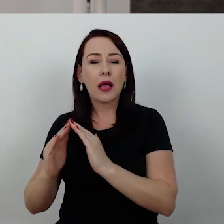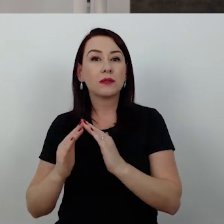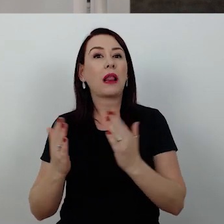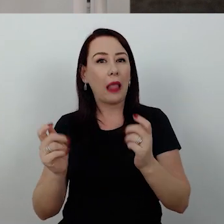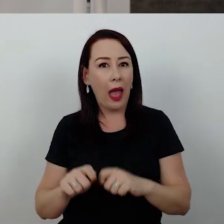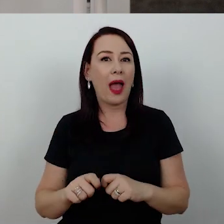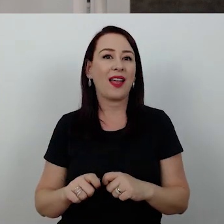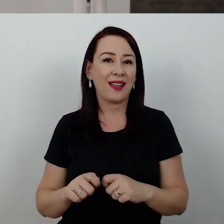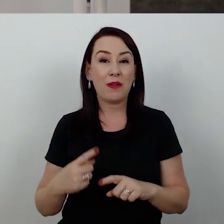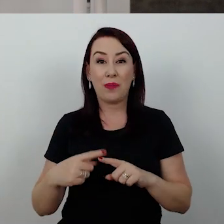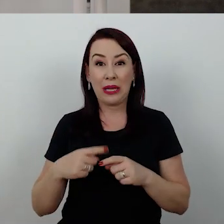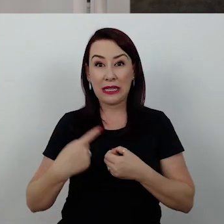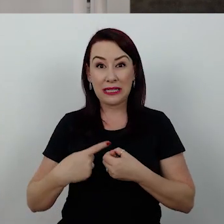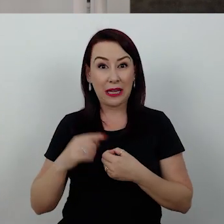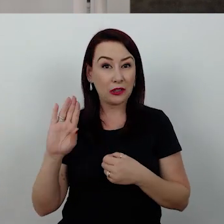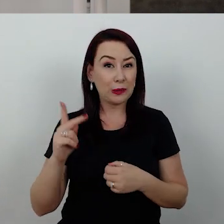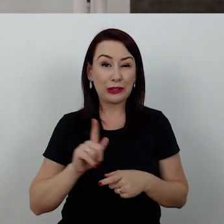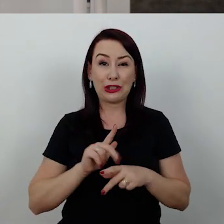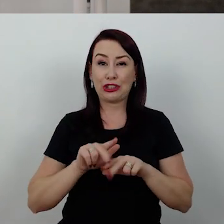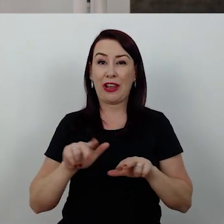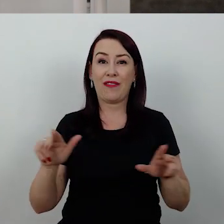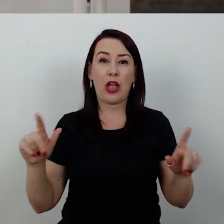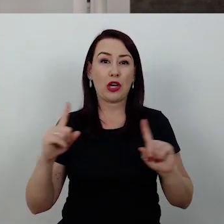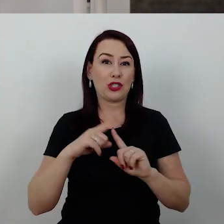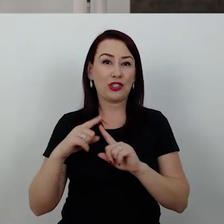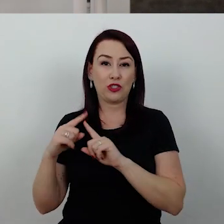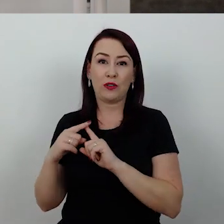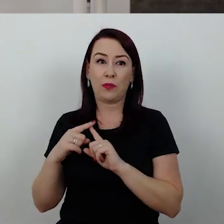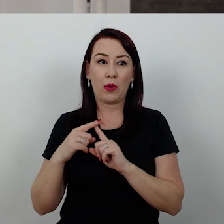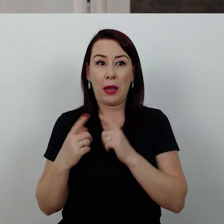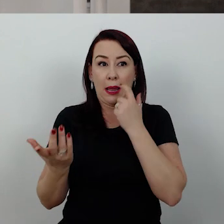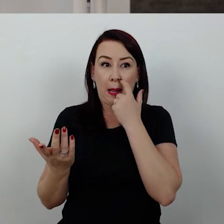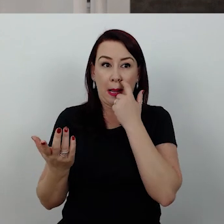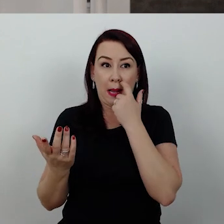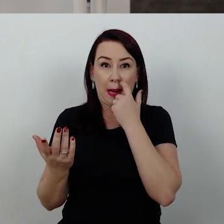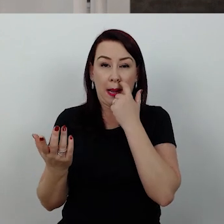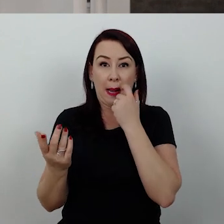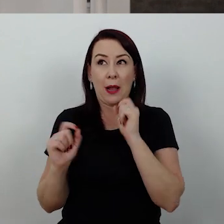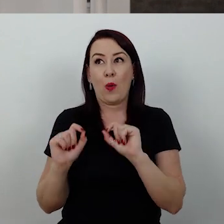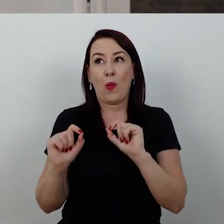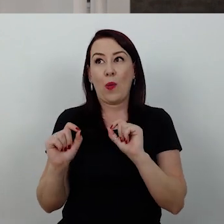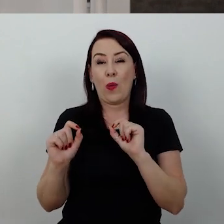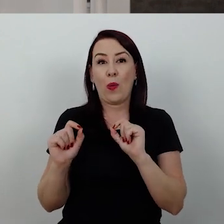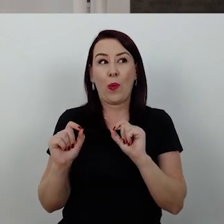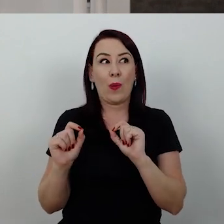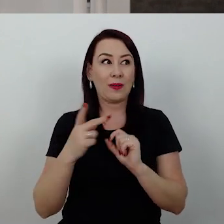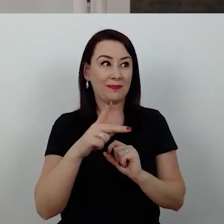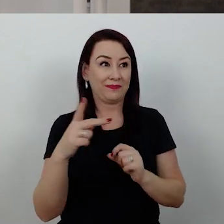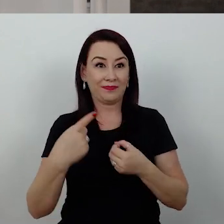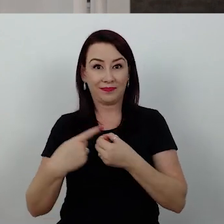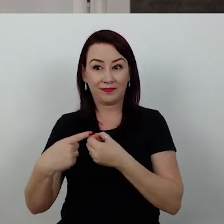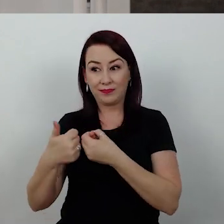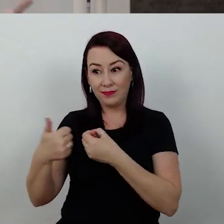de época. Então, a gente tem uma diversidade de cenário muito grande, mas nada impede que as